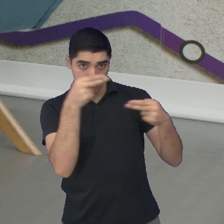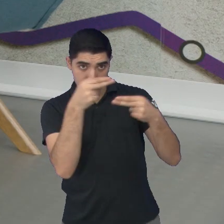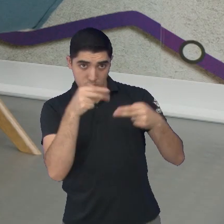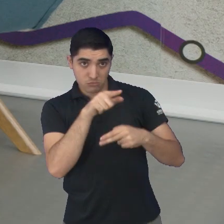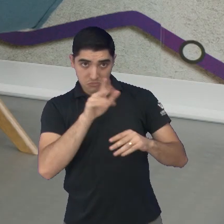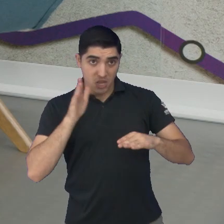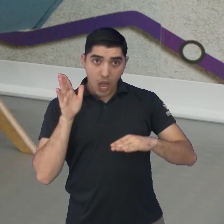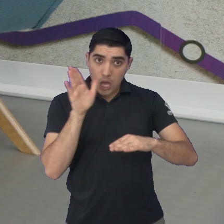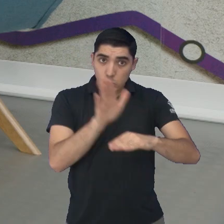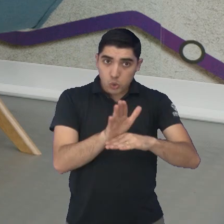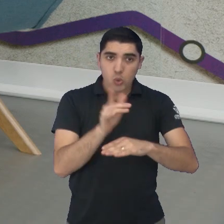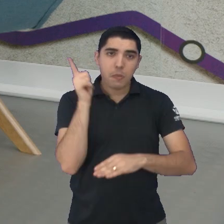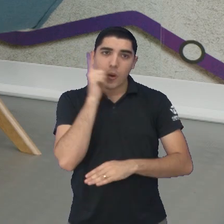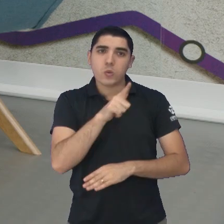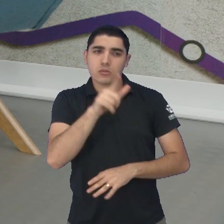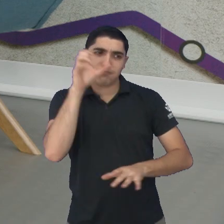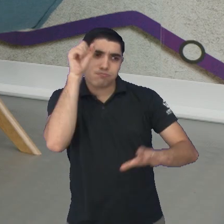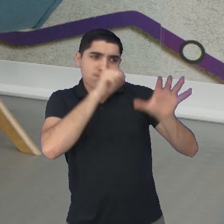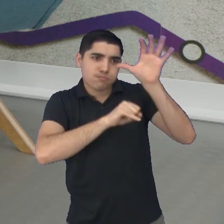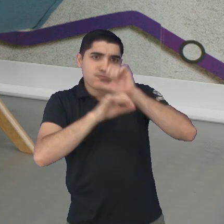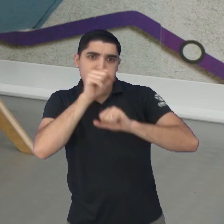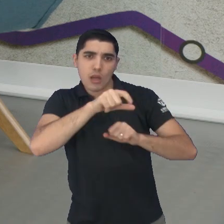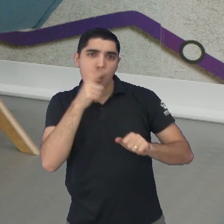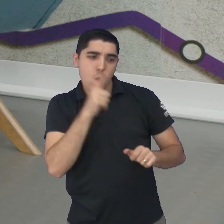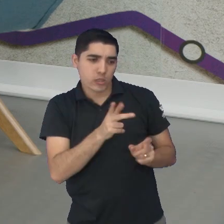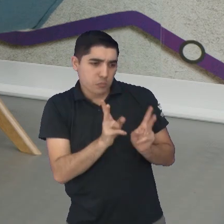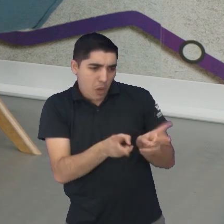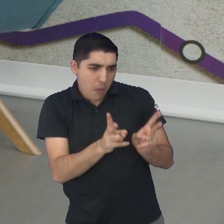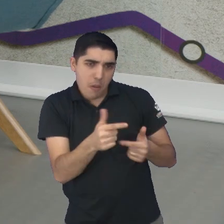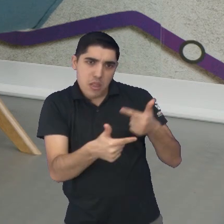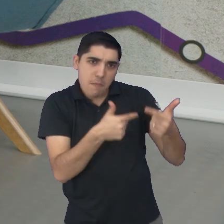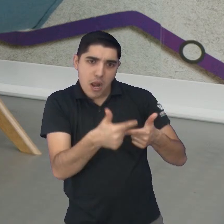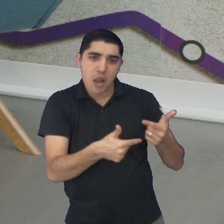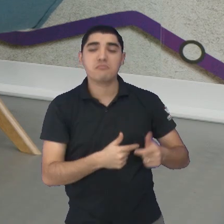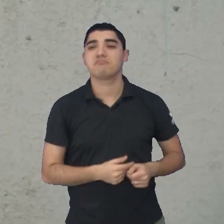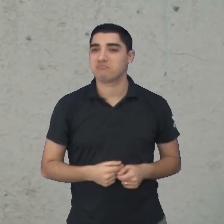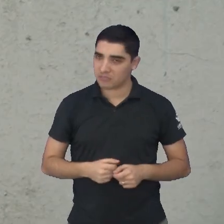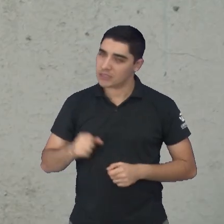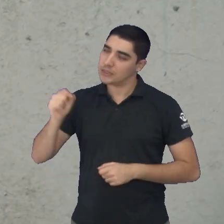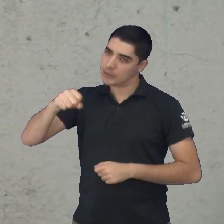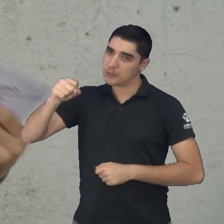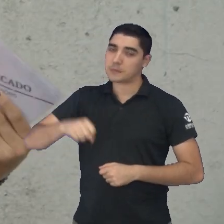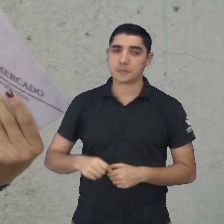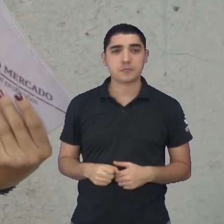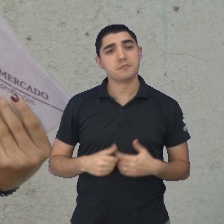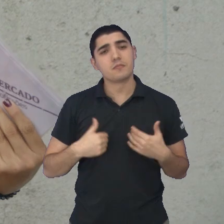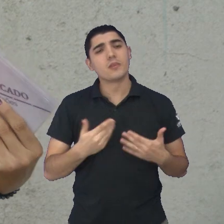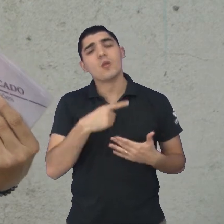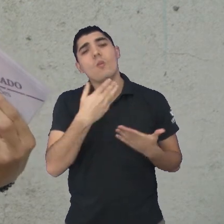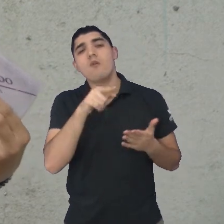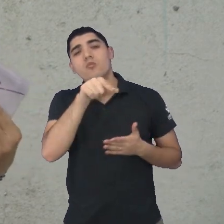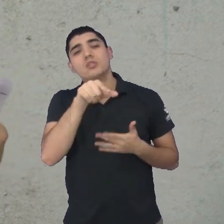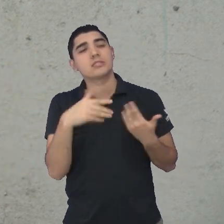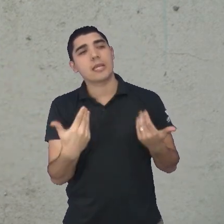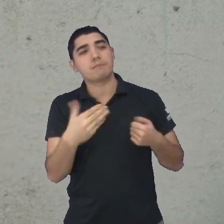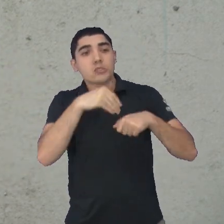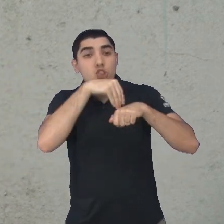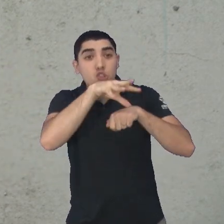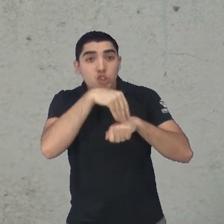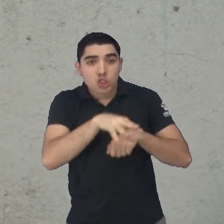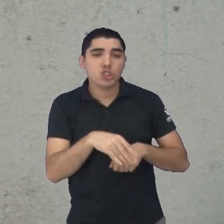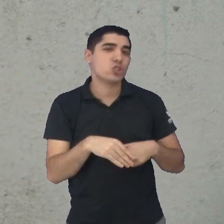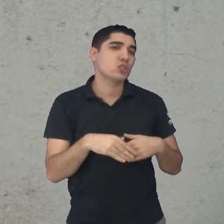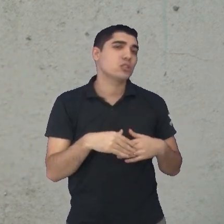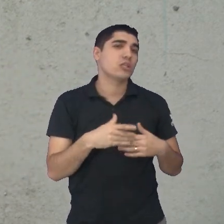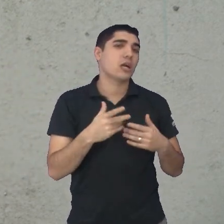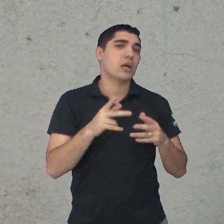foi primordial para você começar o mercado, tá? Exatamente. Ótimo. E os principais conselhos, assim, que você daria, mais